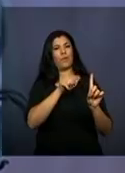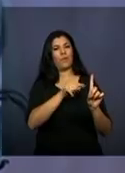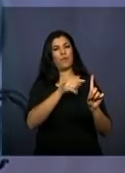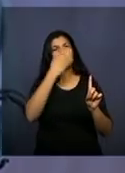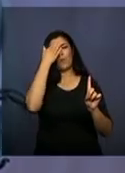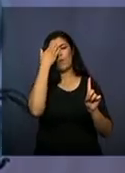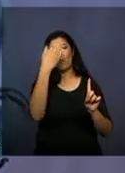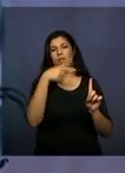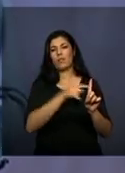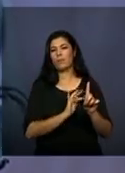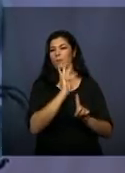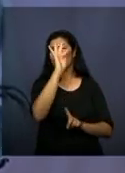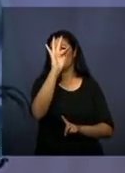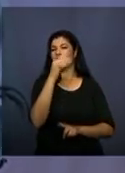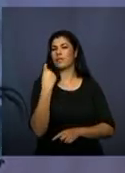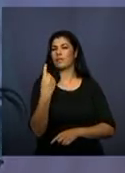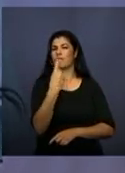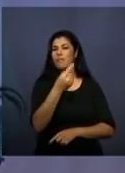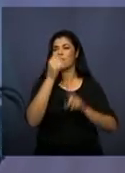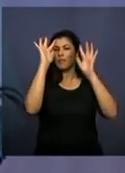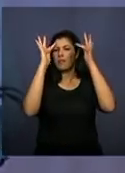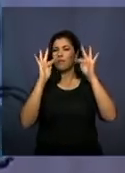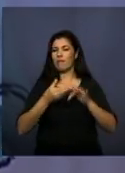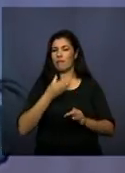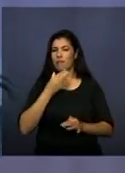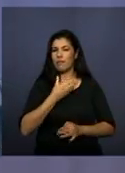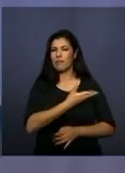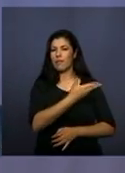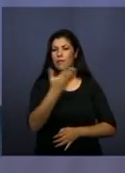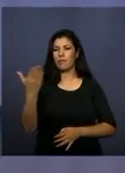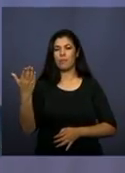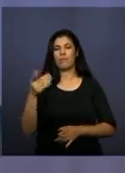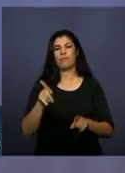muito obrigada a cada um de vocês e Feliz Natal